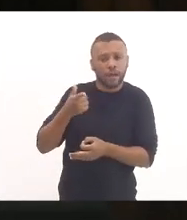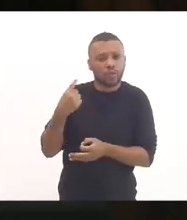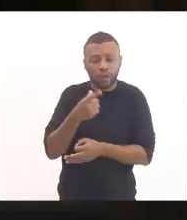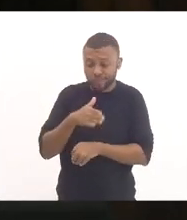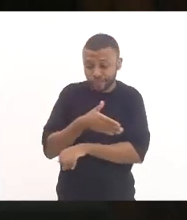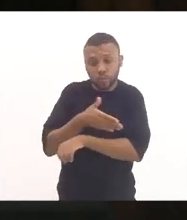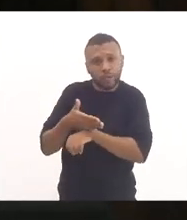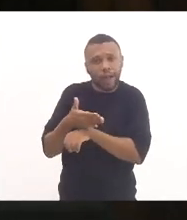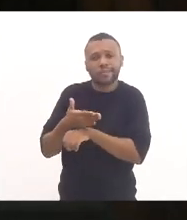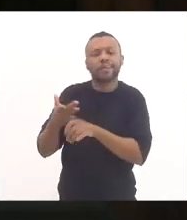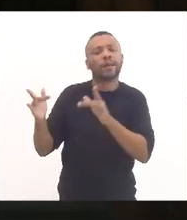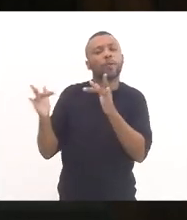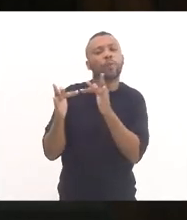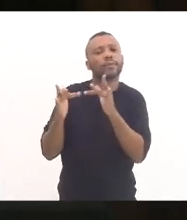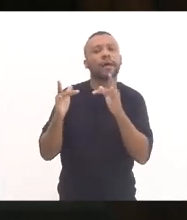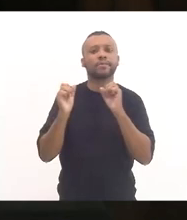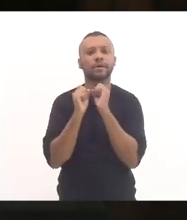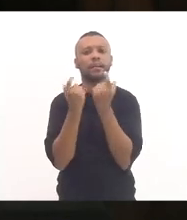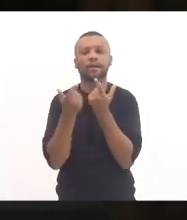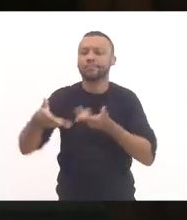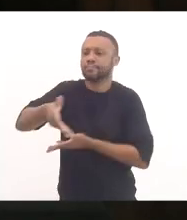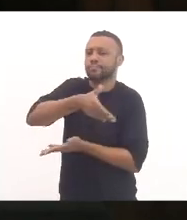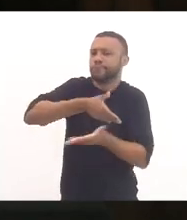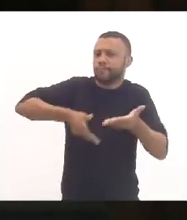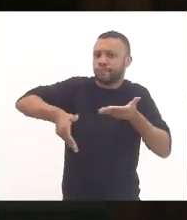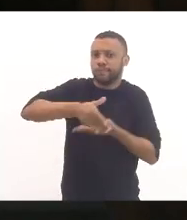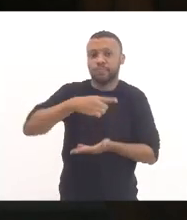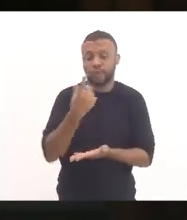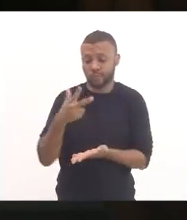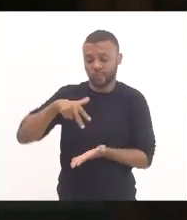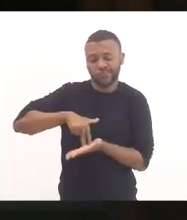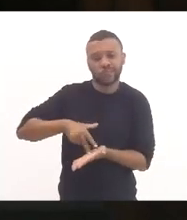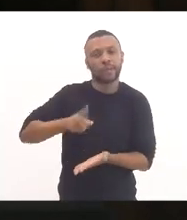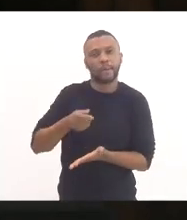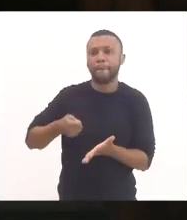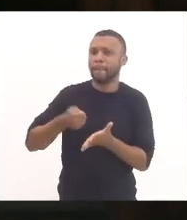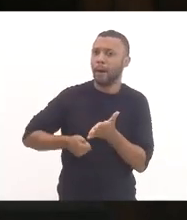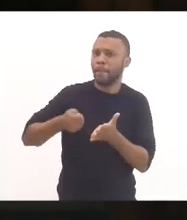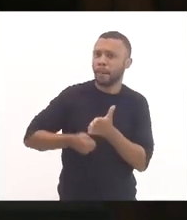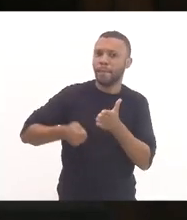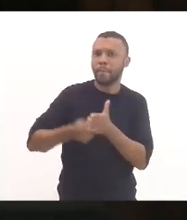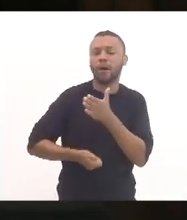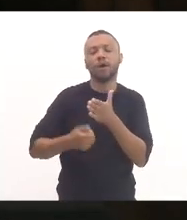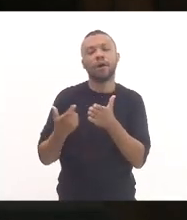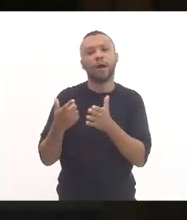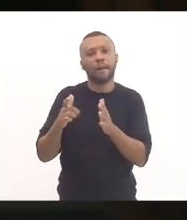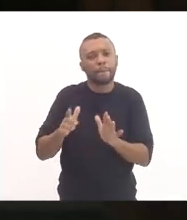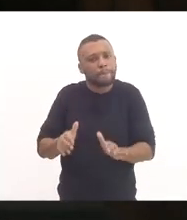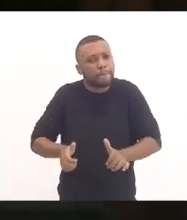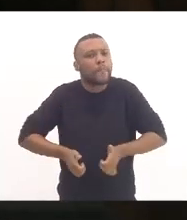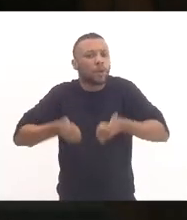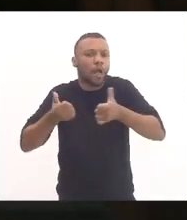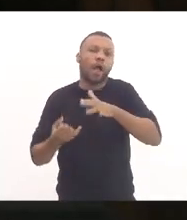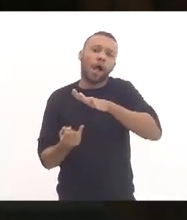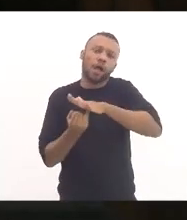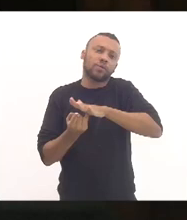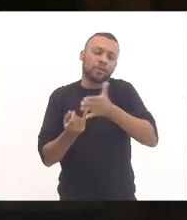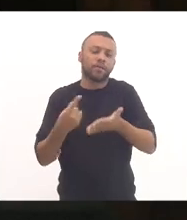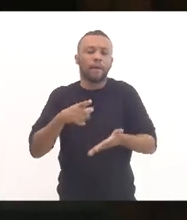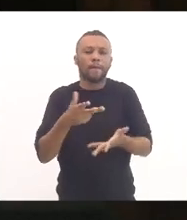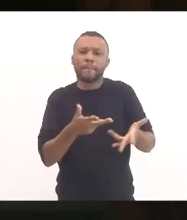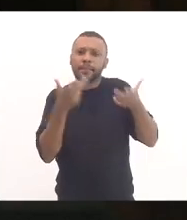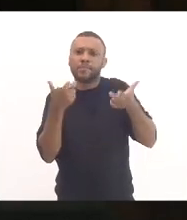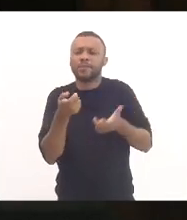como nós aqui da Coligação aí o pessoalmente a gente tá aqui Deputado Rodrigo tá sempre brigando pela instituição vossa excelência sabe disso e eu